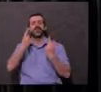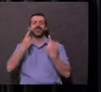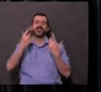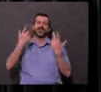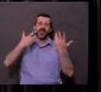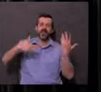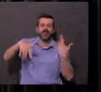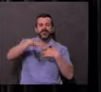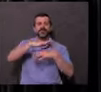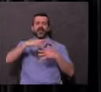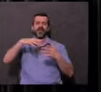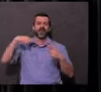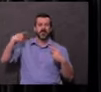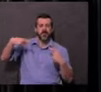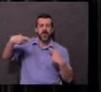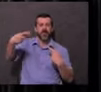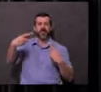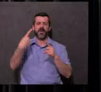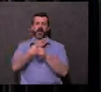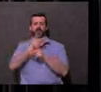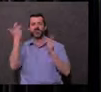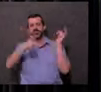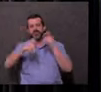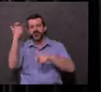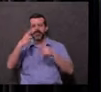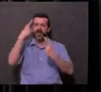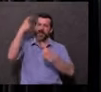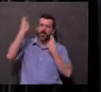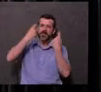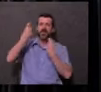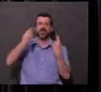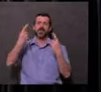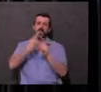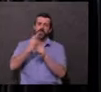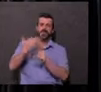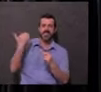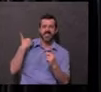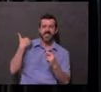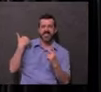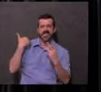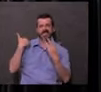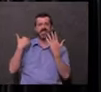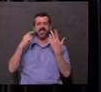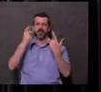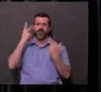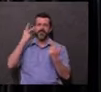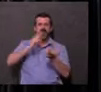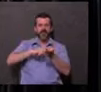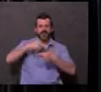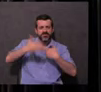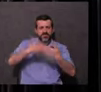das ações quotidianas, dos pensamentos, das solicitações, dos ritmos da vida,